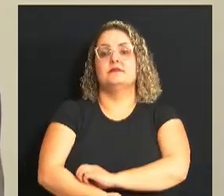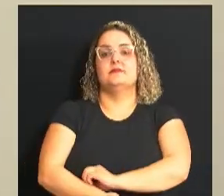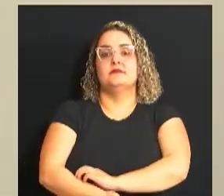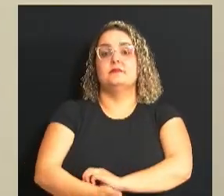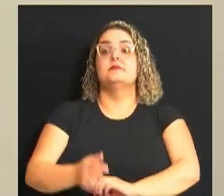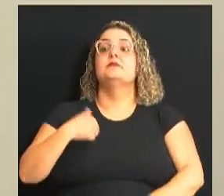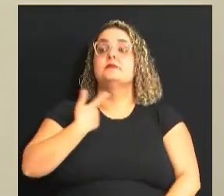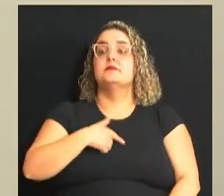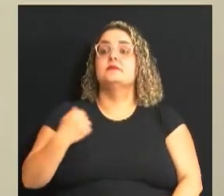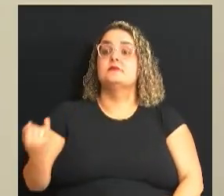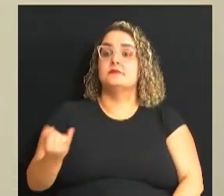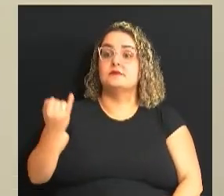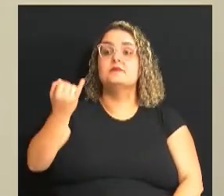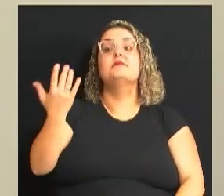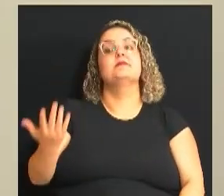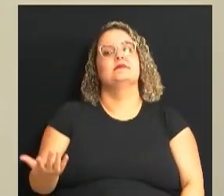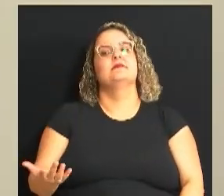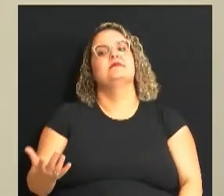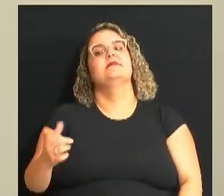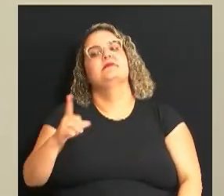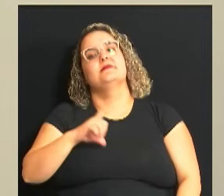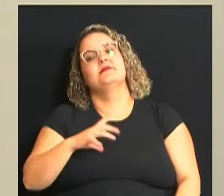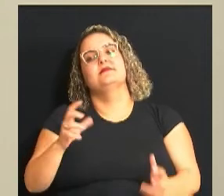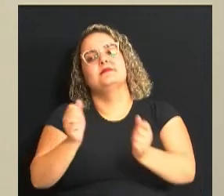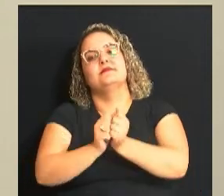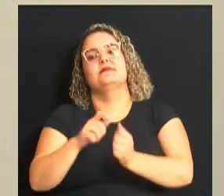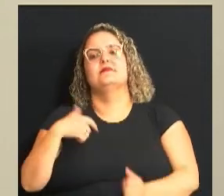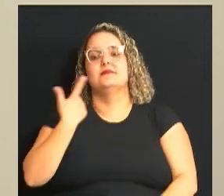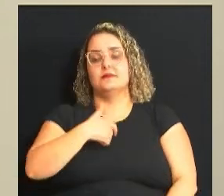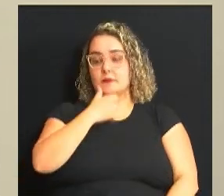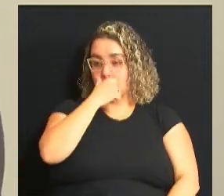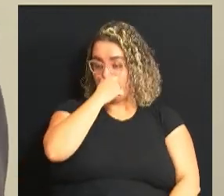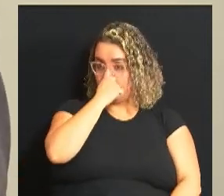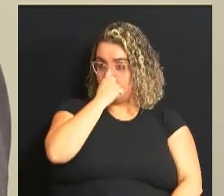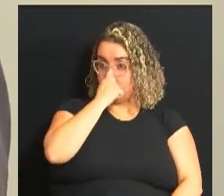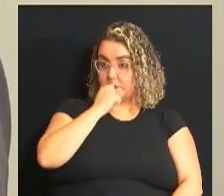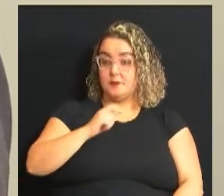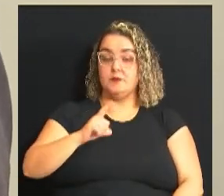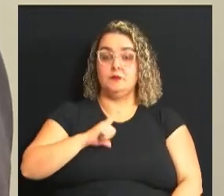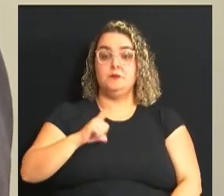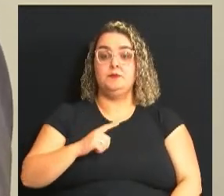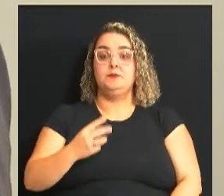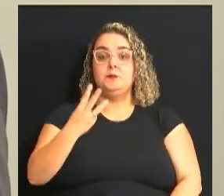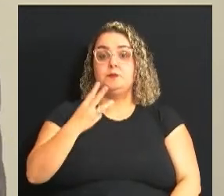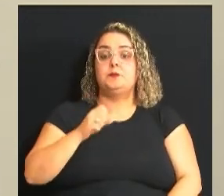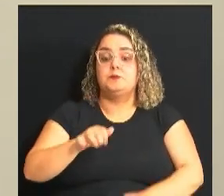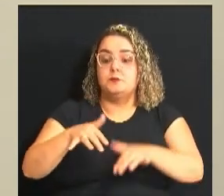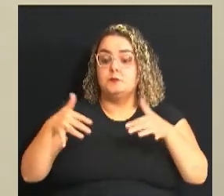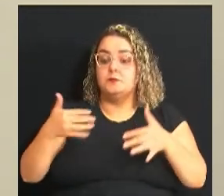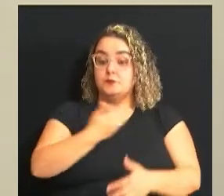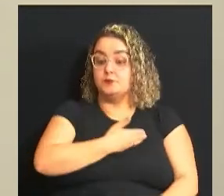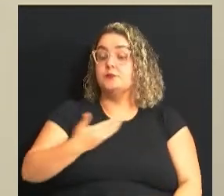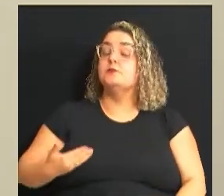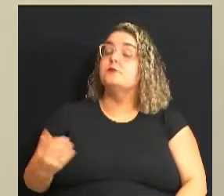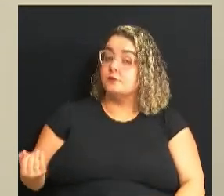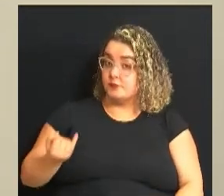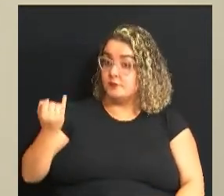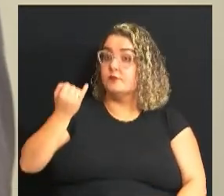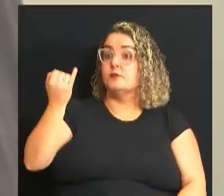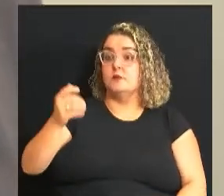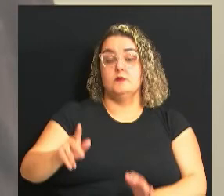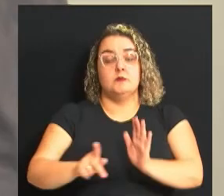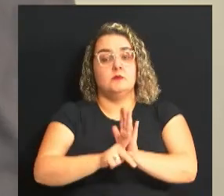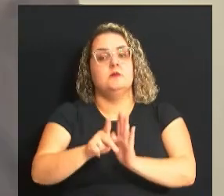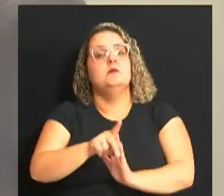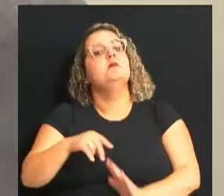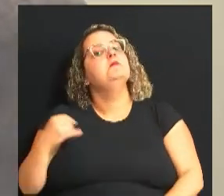de grande prestígio ter você conosco. Hoje nós tivemos aqui 3 importantes audiências com projetos de